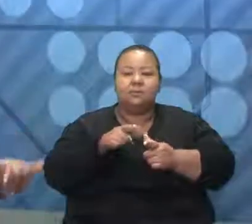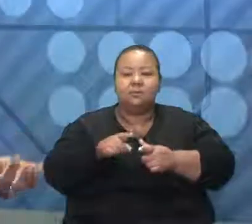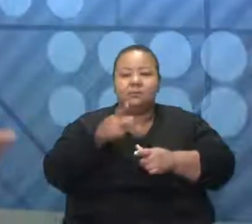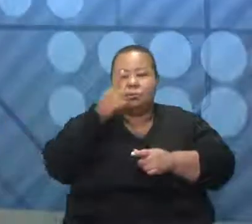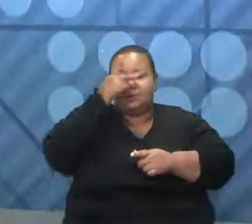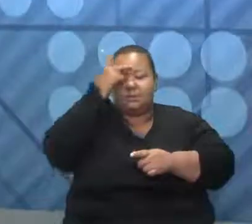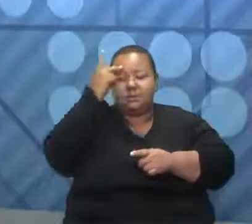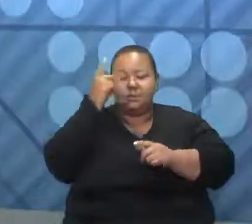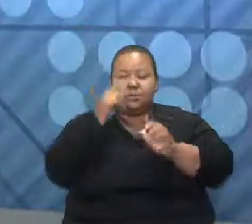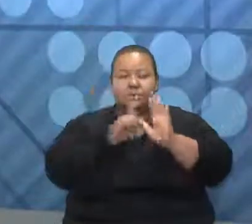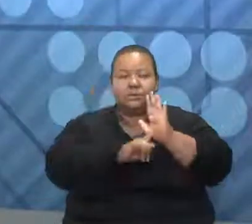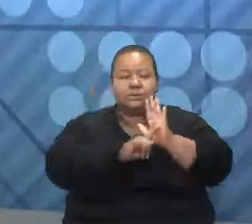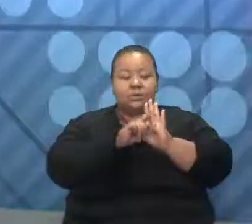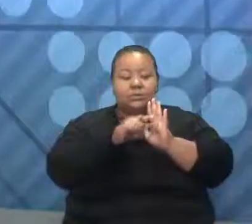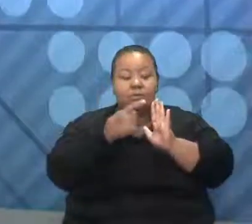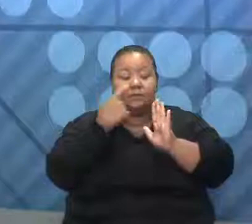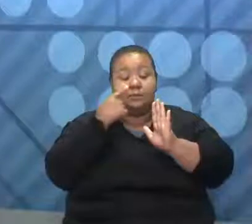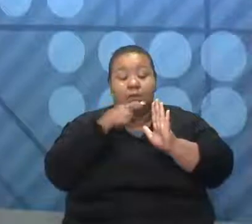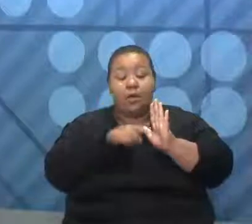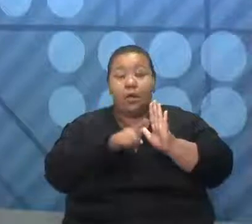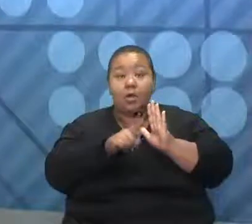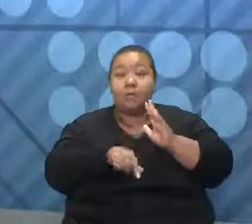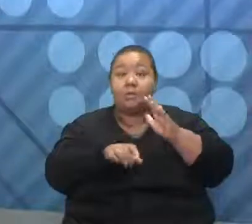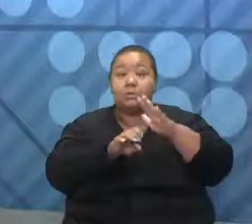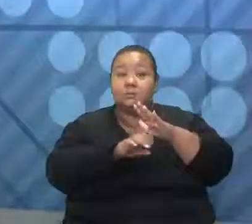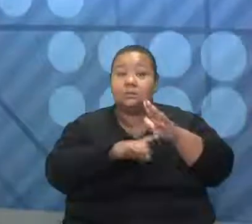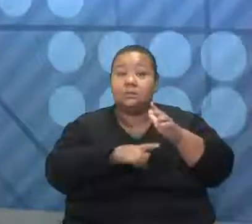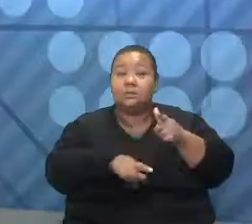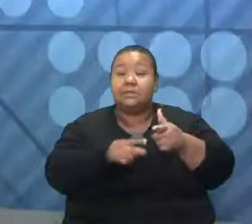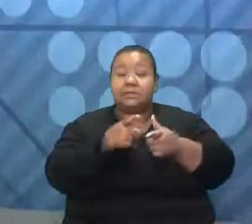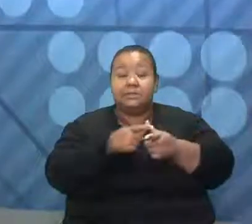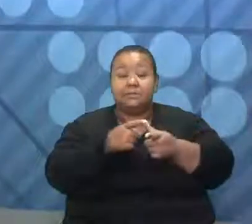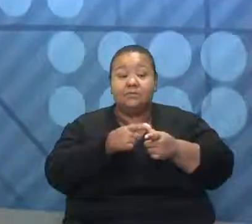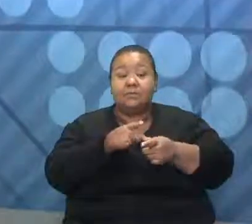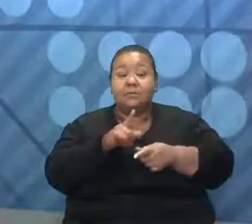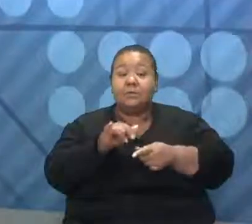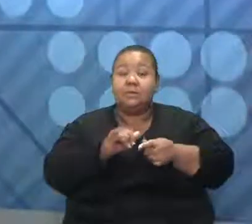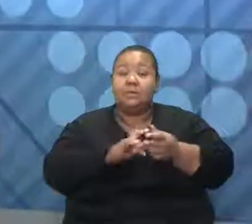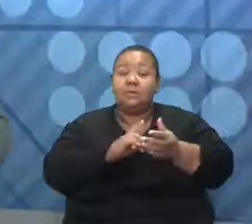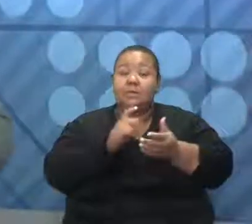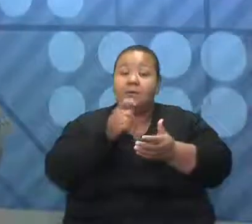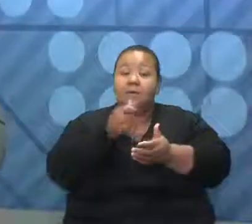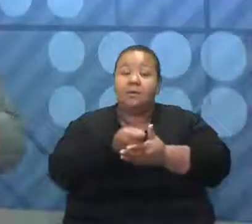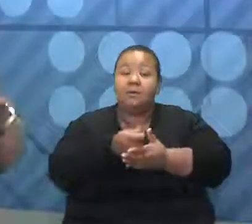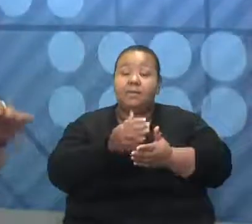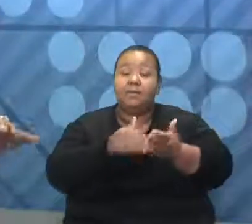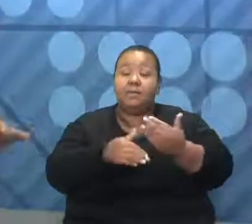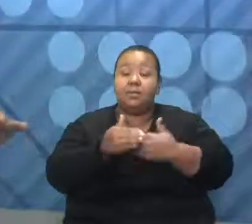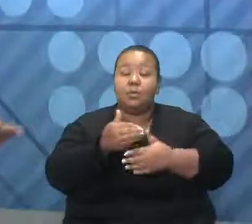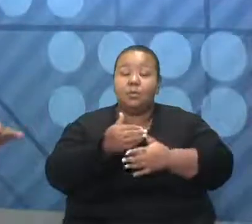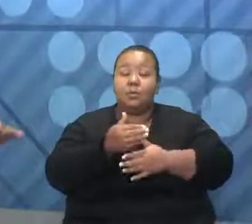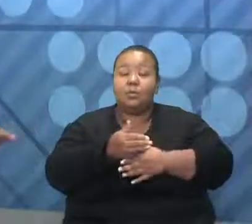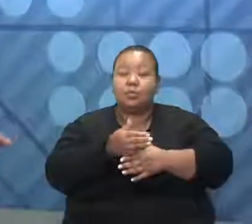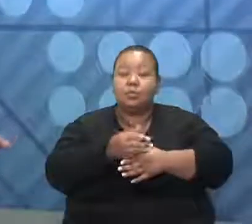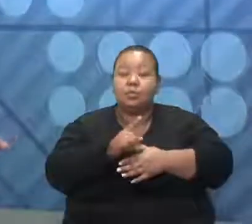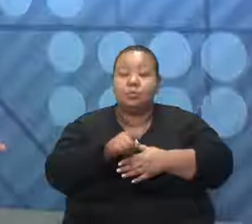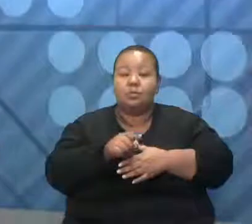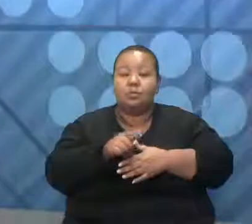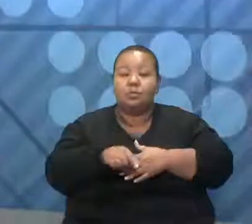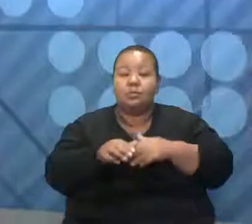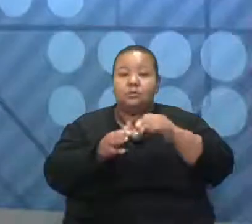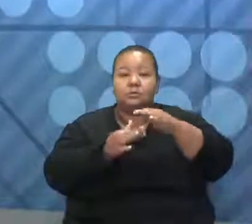ou das empresas. Você vai falar assim, olha, a sua empresa está tão endividada que ela vai arcar, pagar todos os